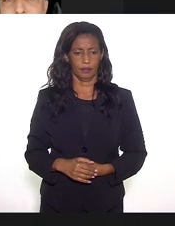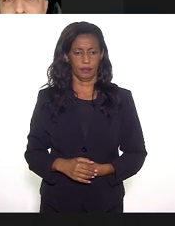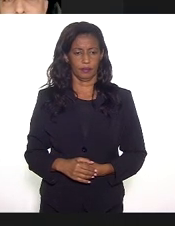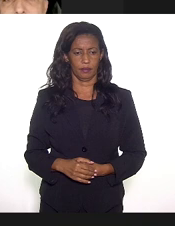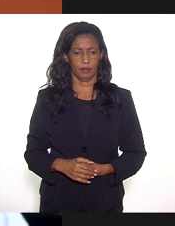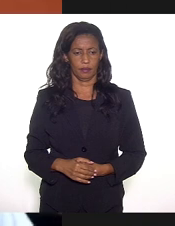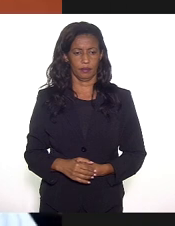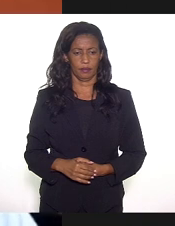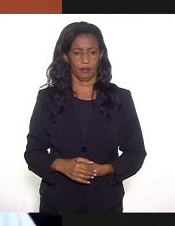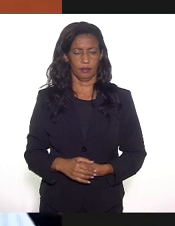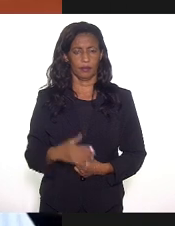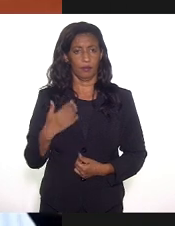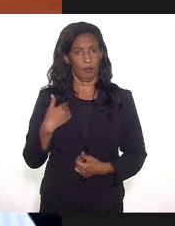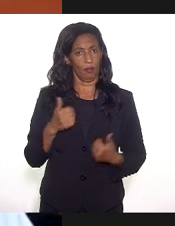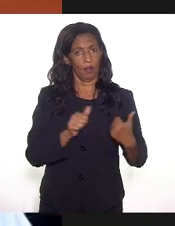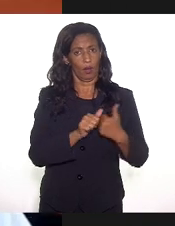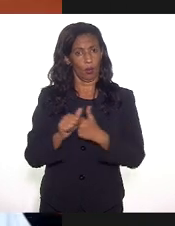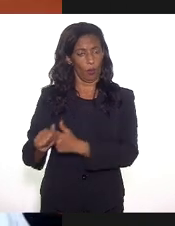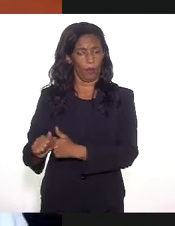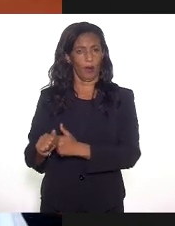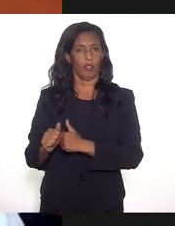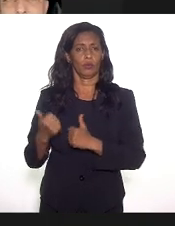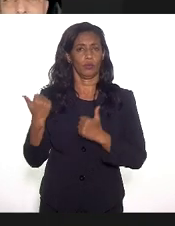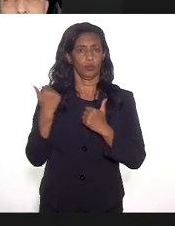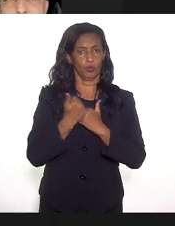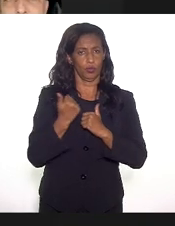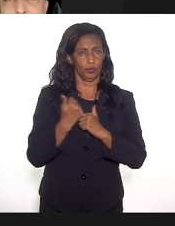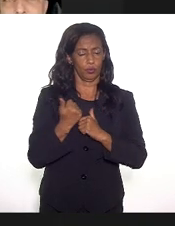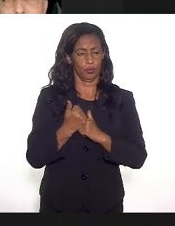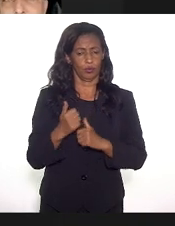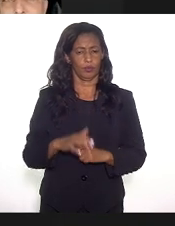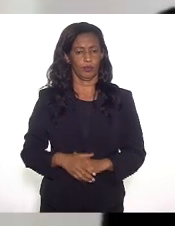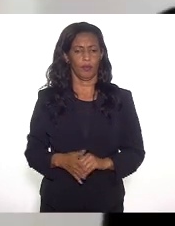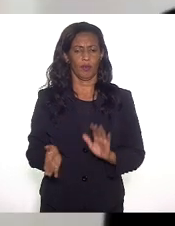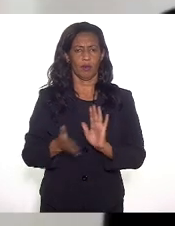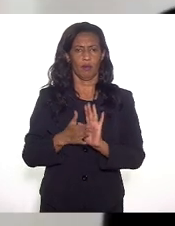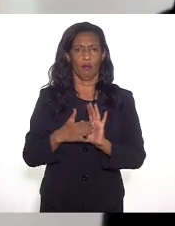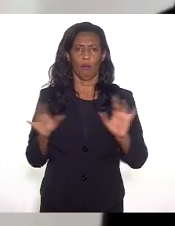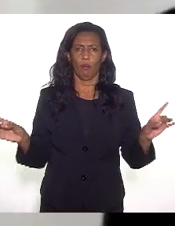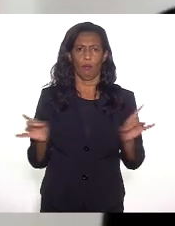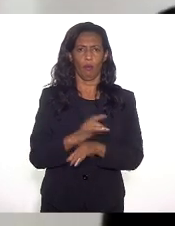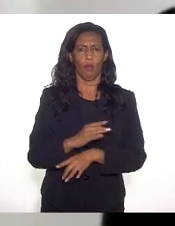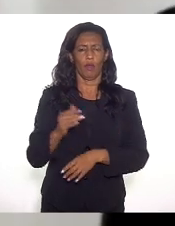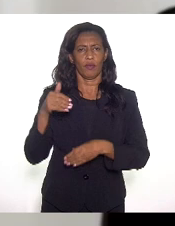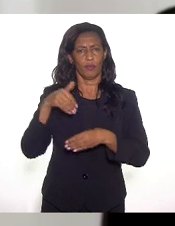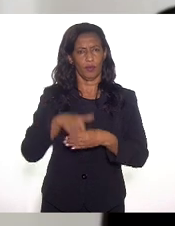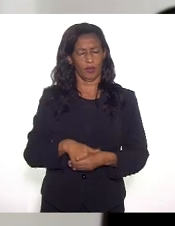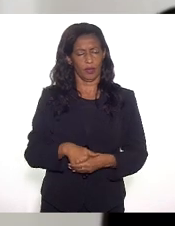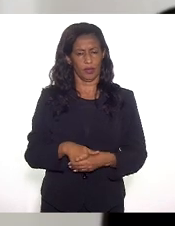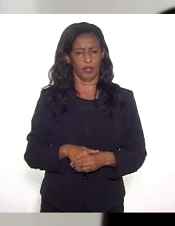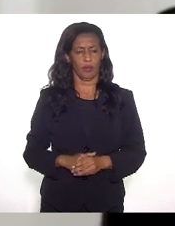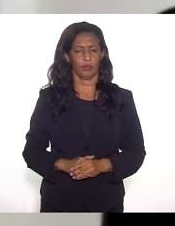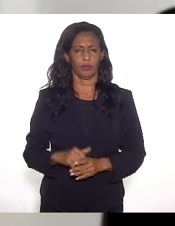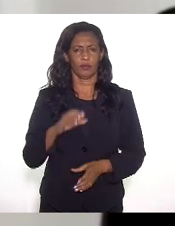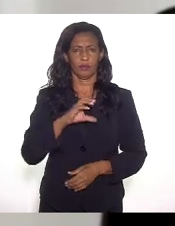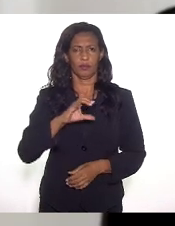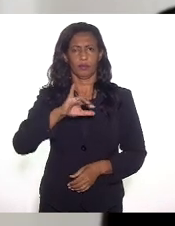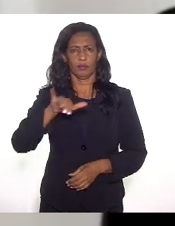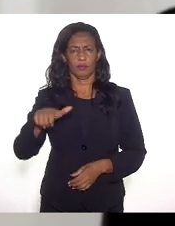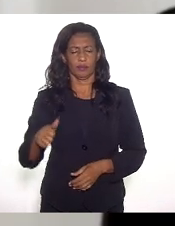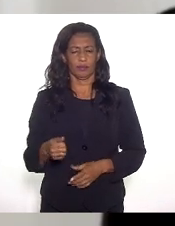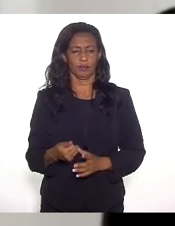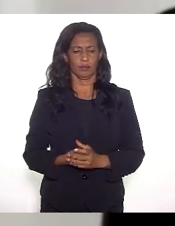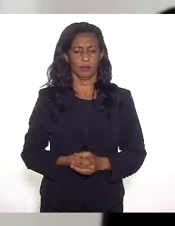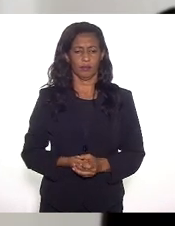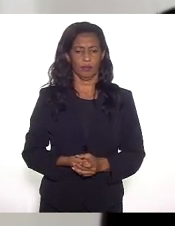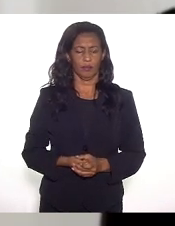Senhor presidente, acompanho o substitutivo. Os pareceres emitidos em votação substitutivo da CCJ com forma final de